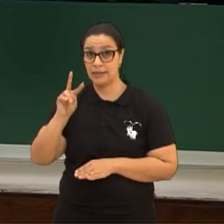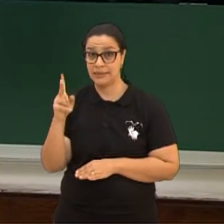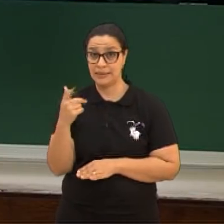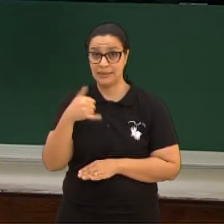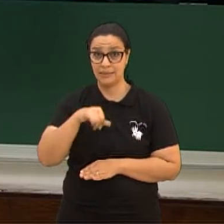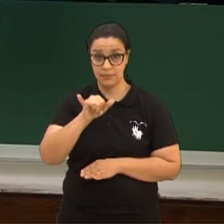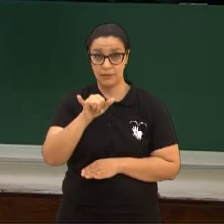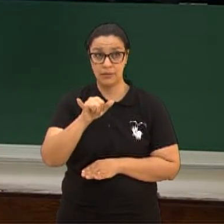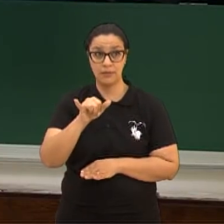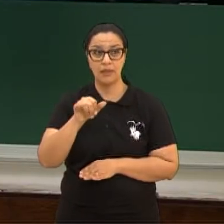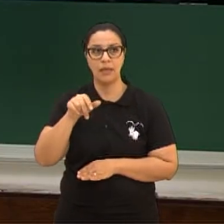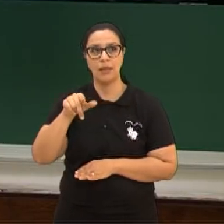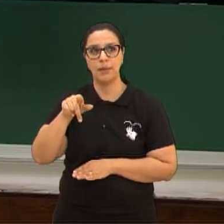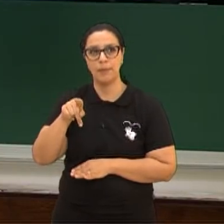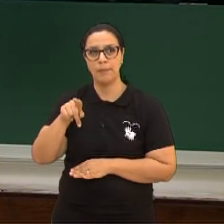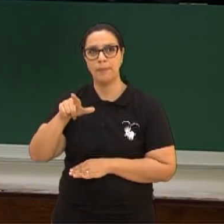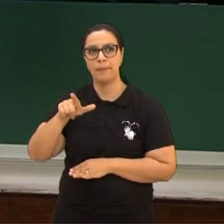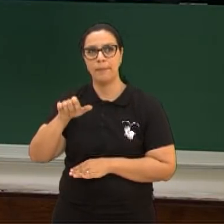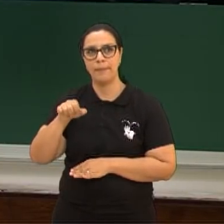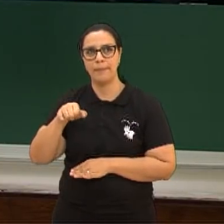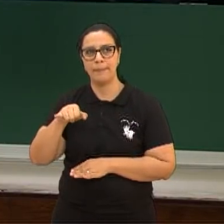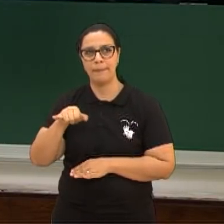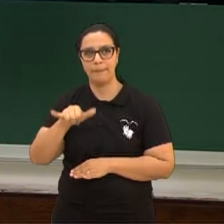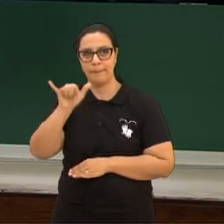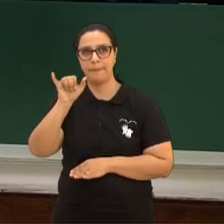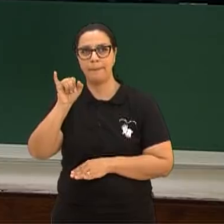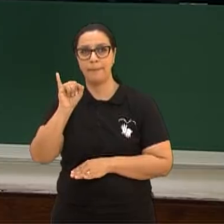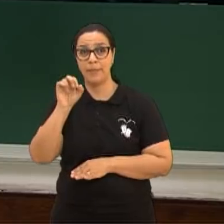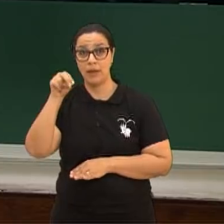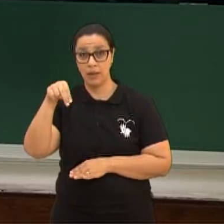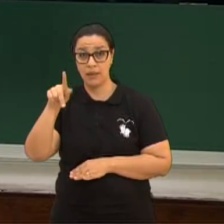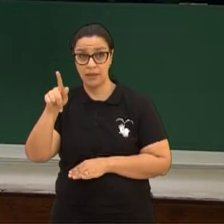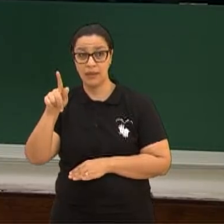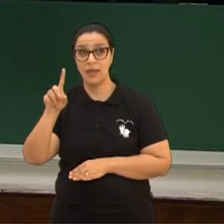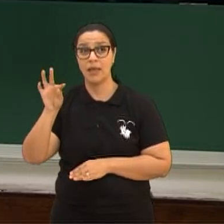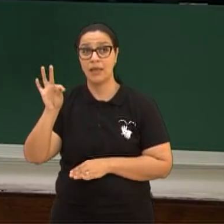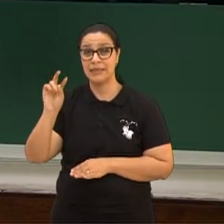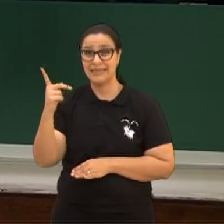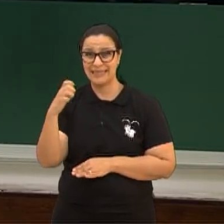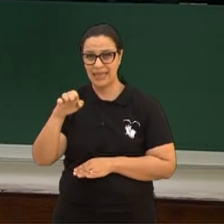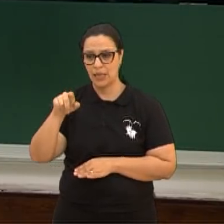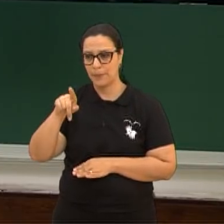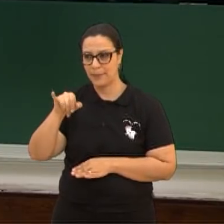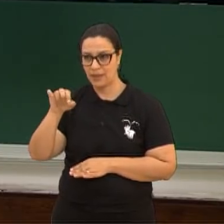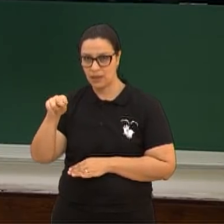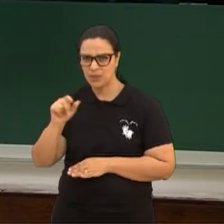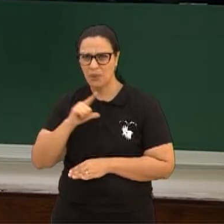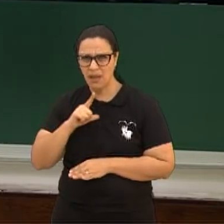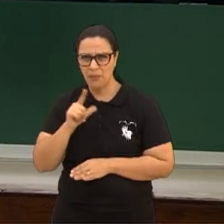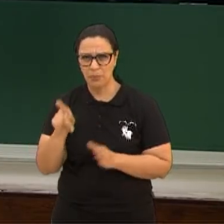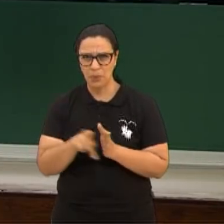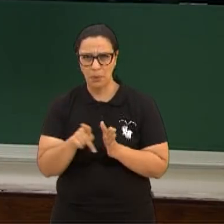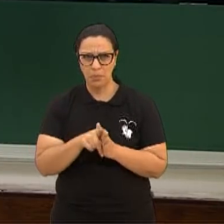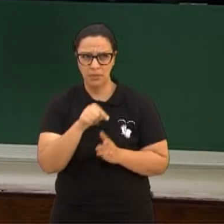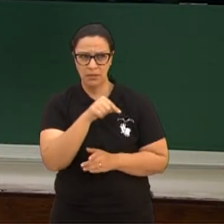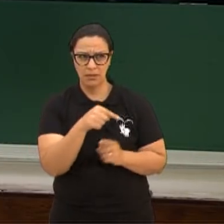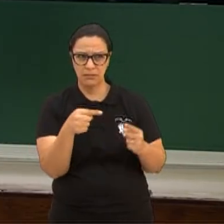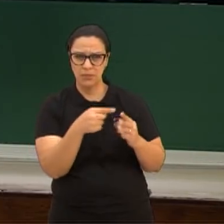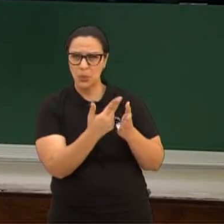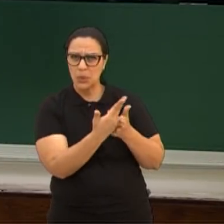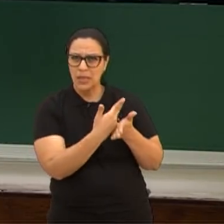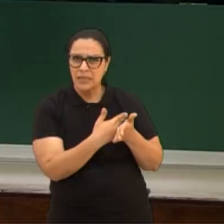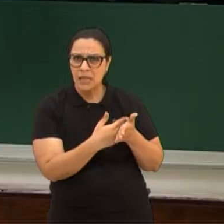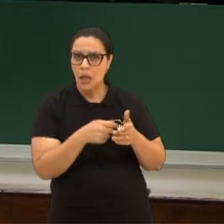They playing the piano. Elas estão tocando piano. Vejam, aqui